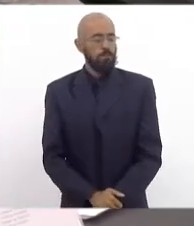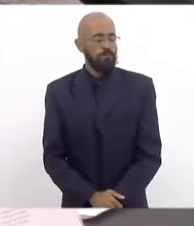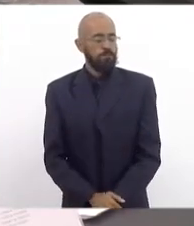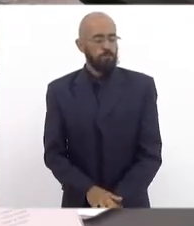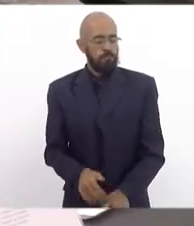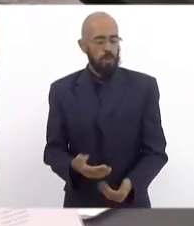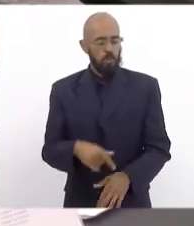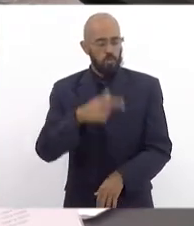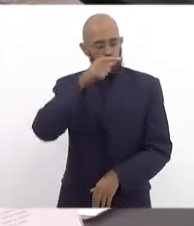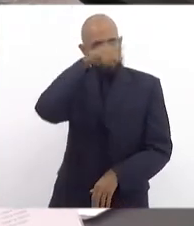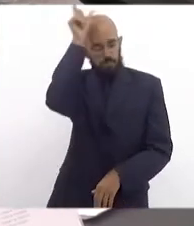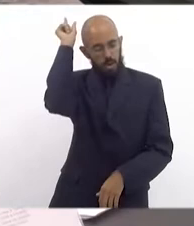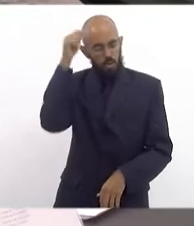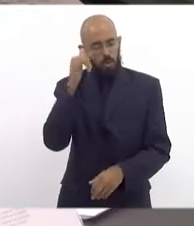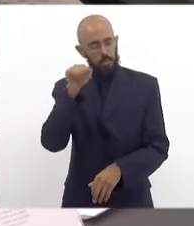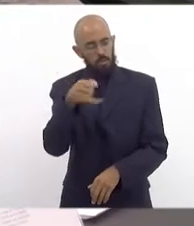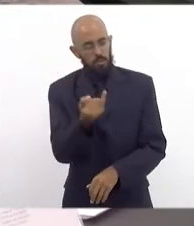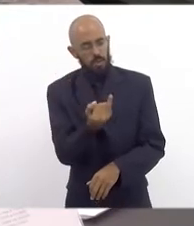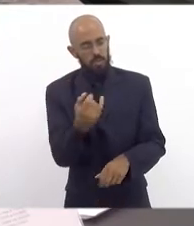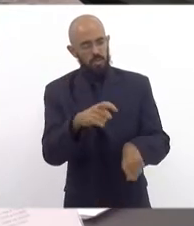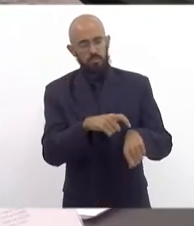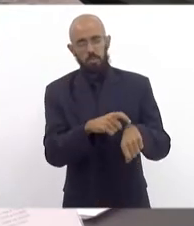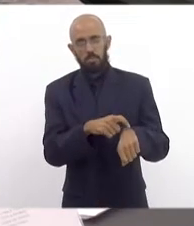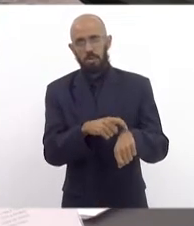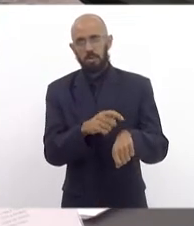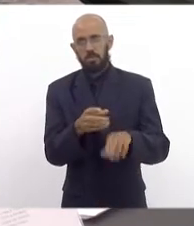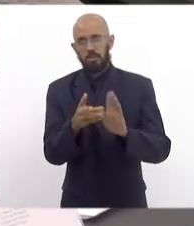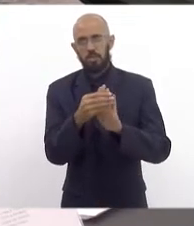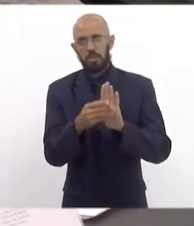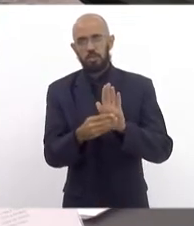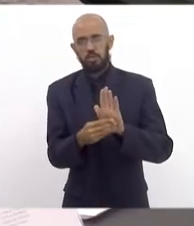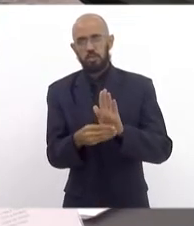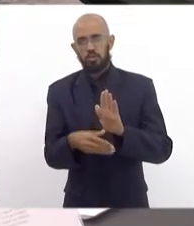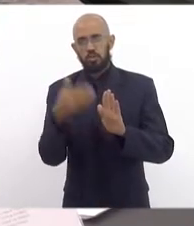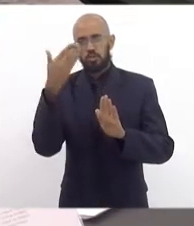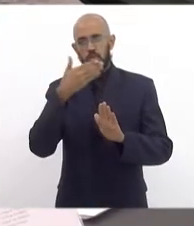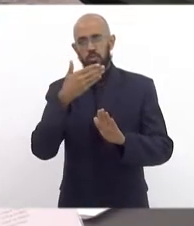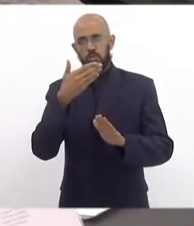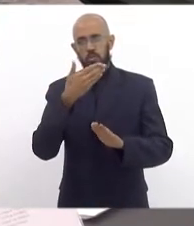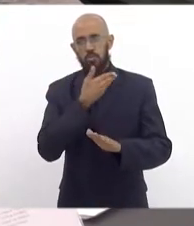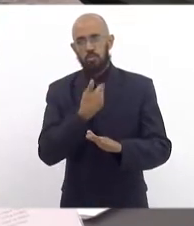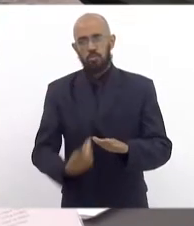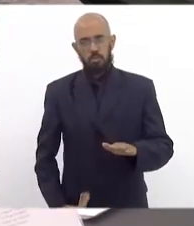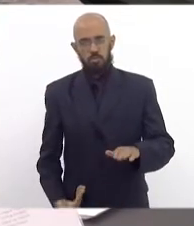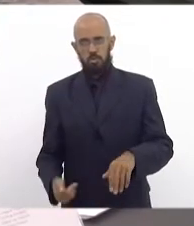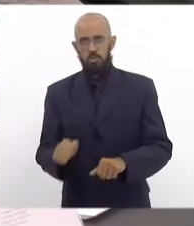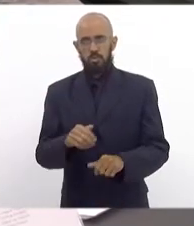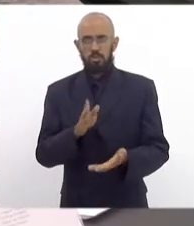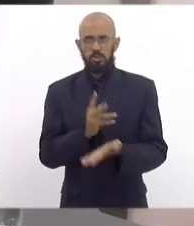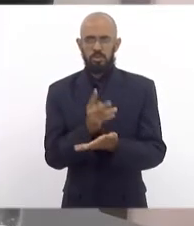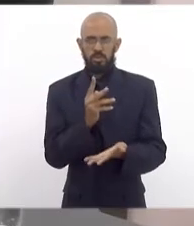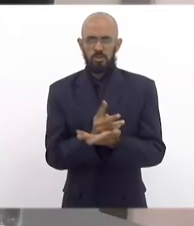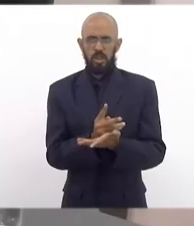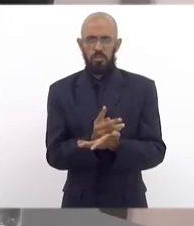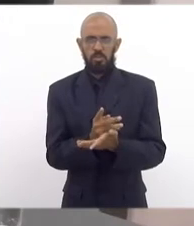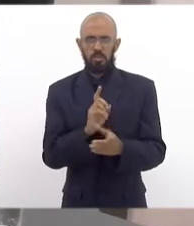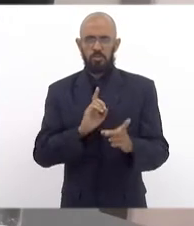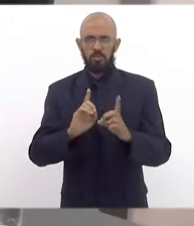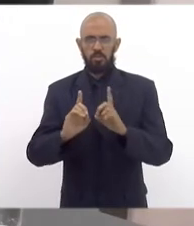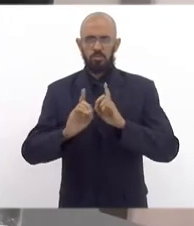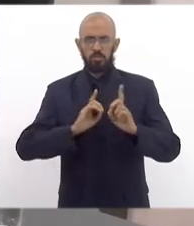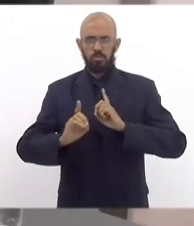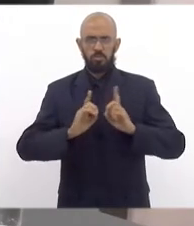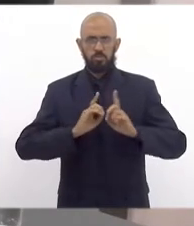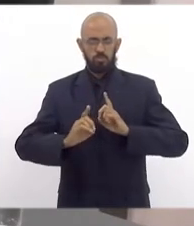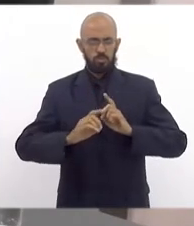Paulo eu aproveito este momento para fazer ser justo público já voltamos juntos e diversa as coisas sempre divergimos de forma respeitosa